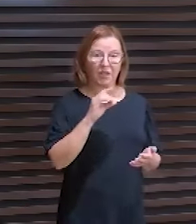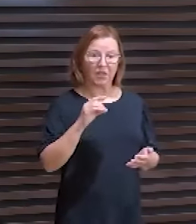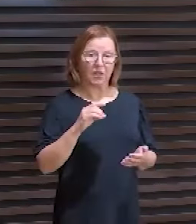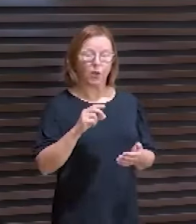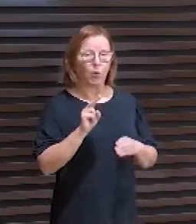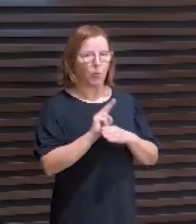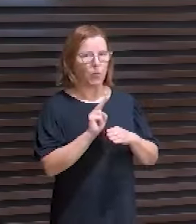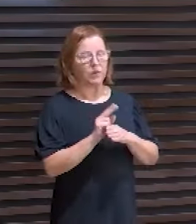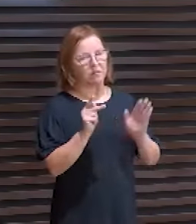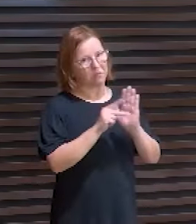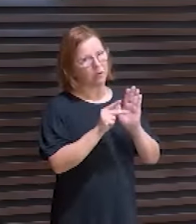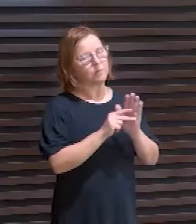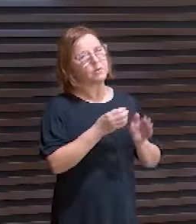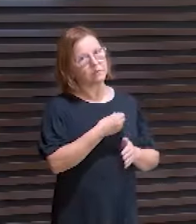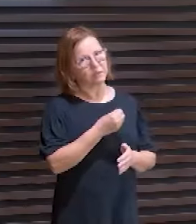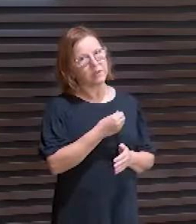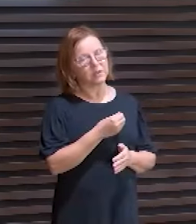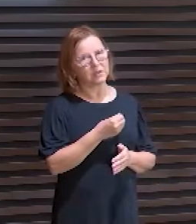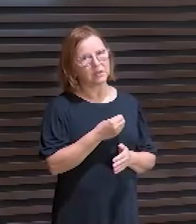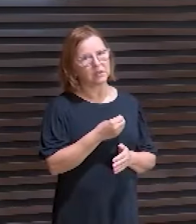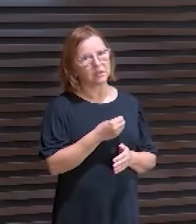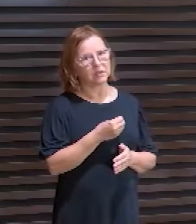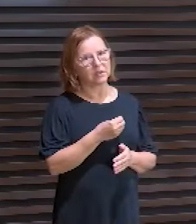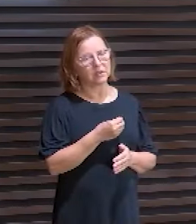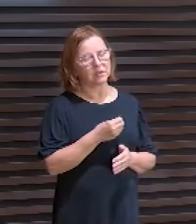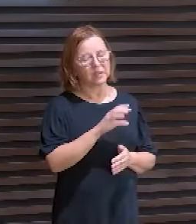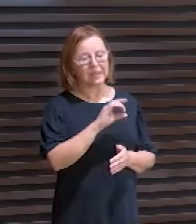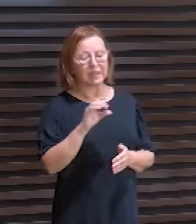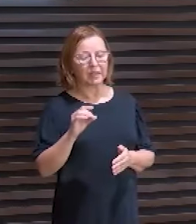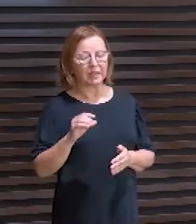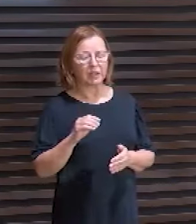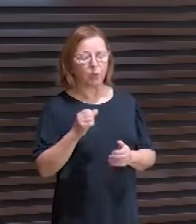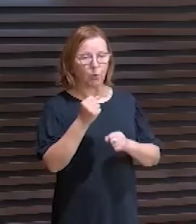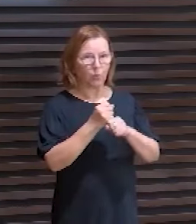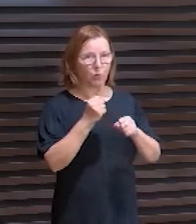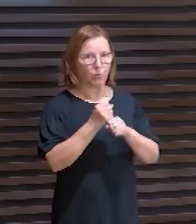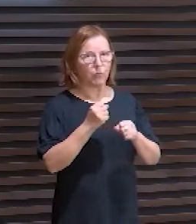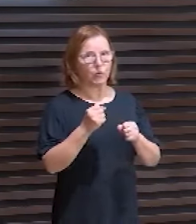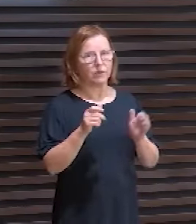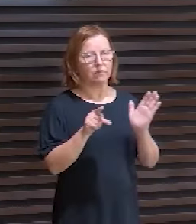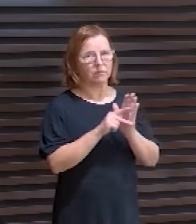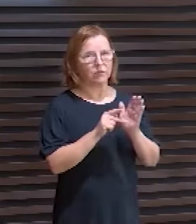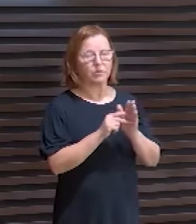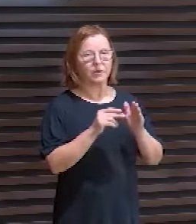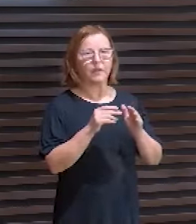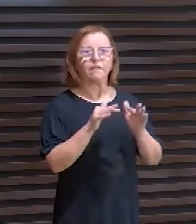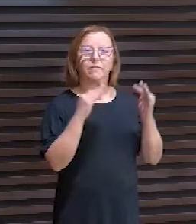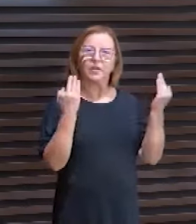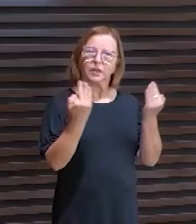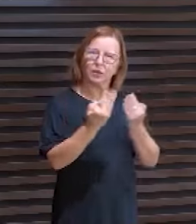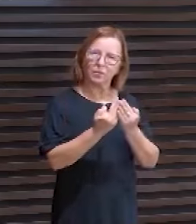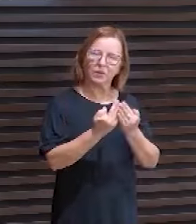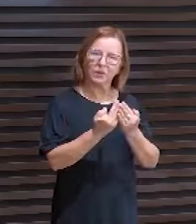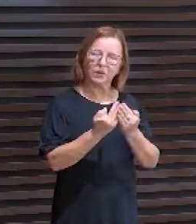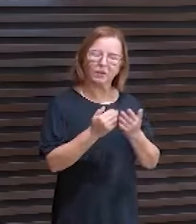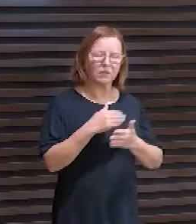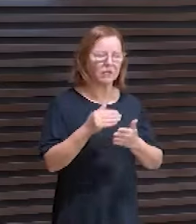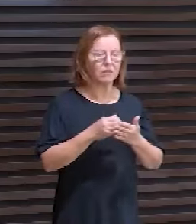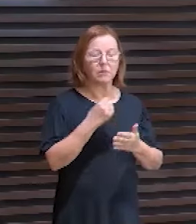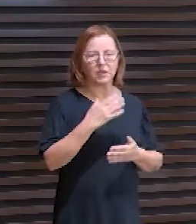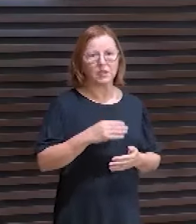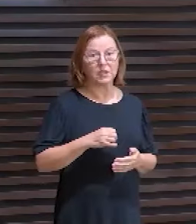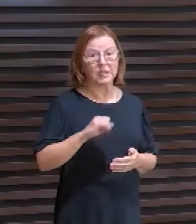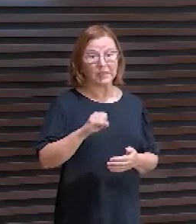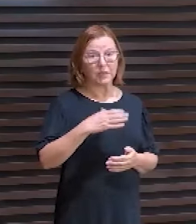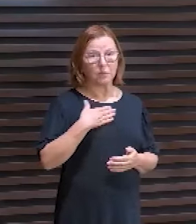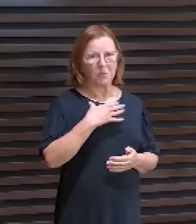vida tá todo mundo construindo a sua família tá tudo bem quando um filho não liga para mim